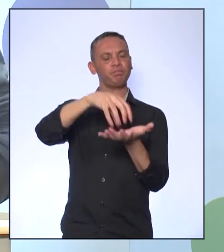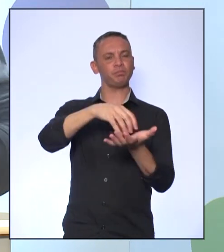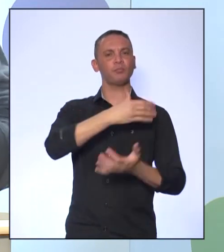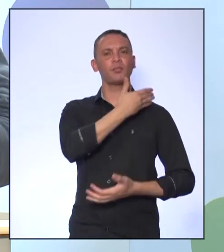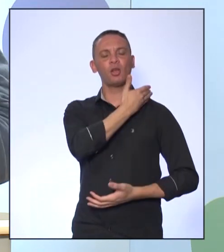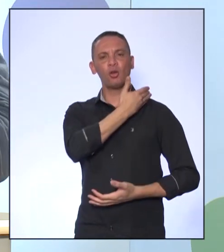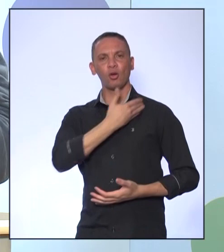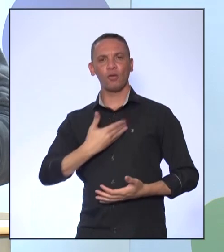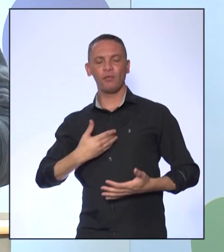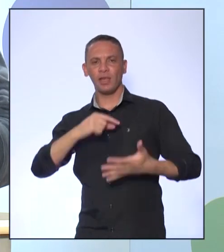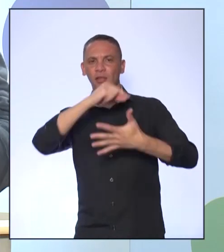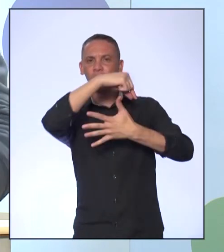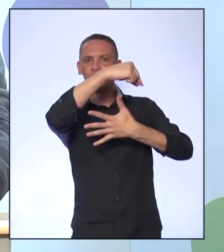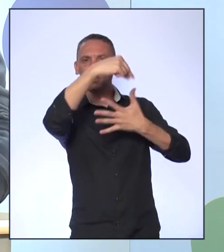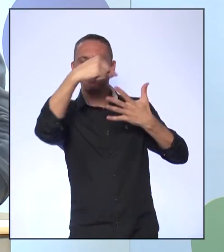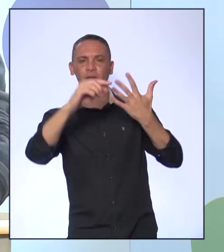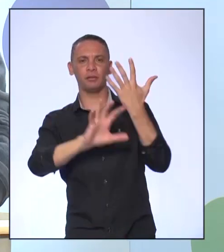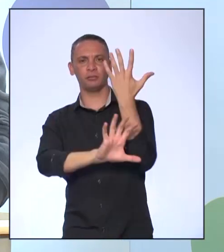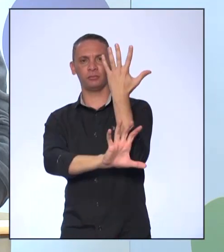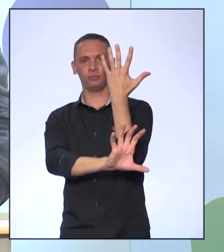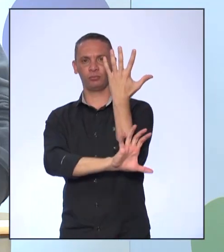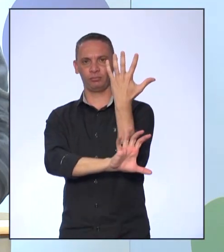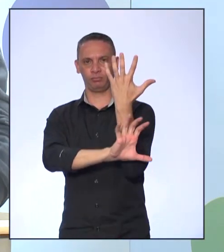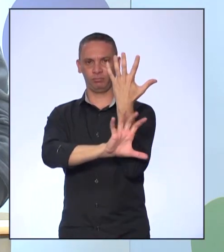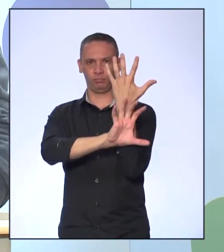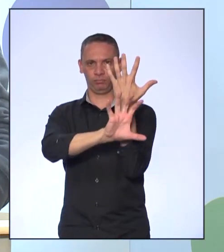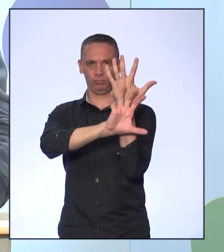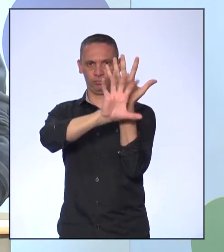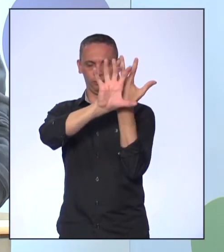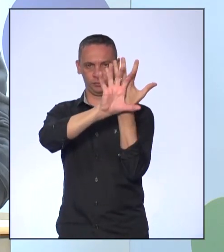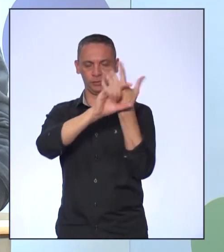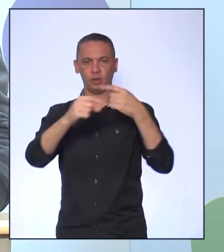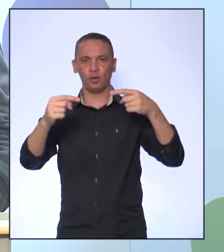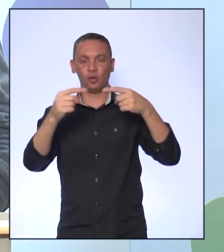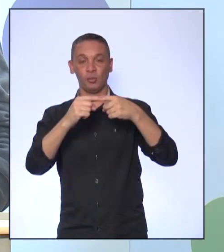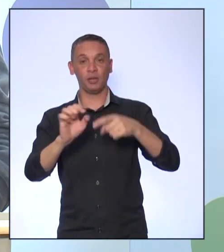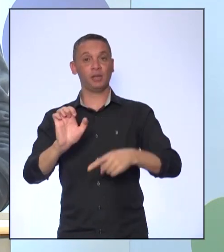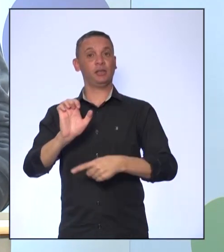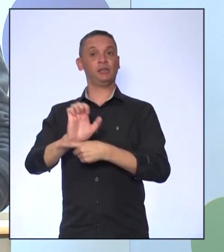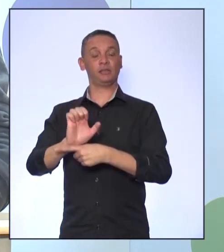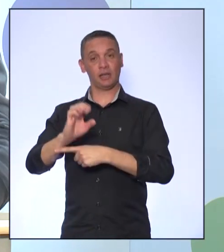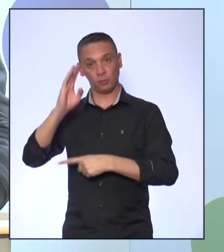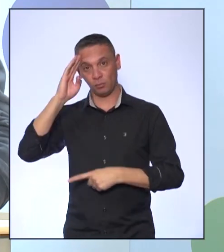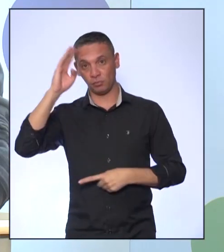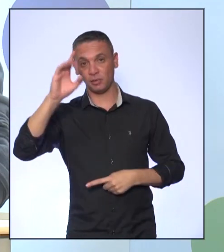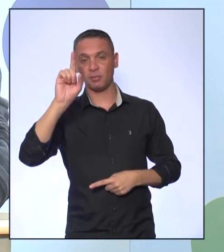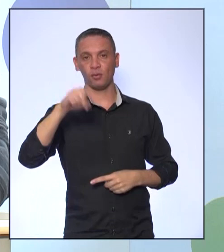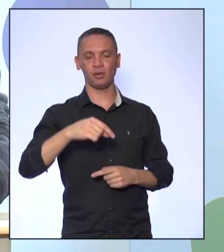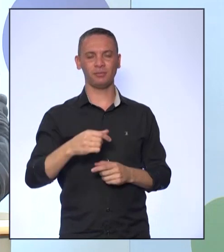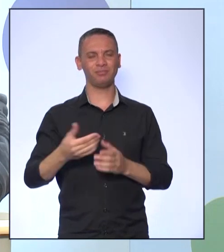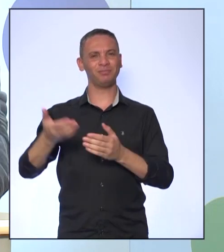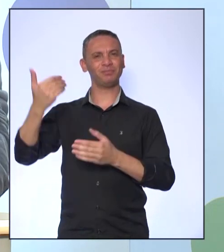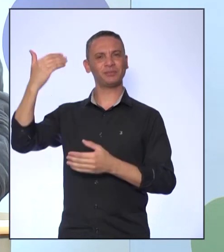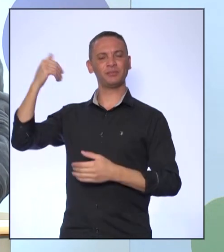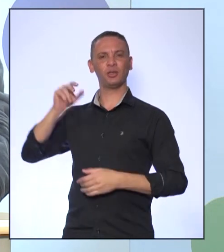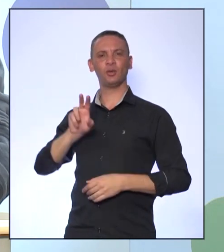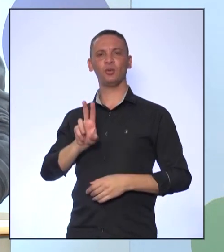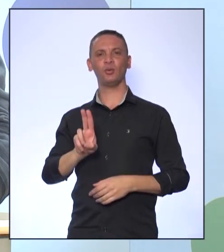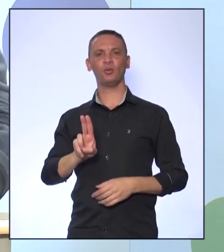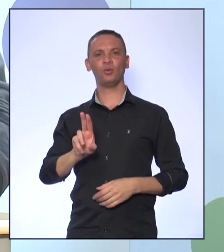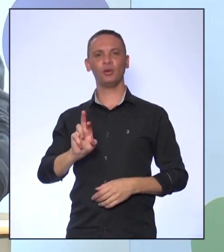das questões burocráticas, maior é a deficiência do Estado, né? Isso acontecia muito com a União Soviética